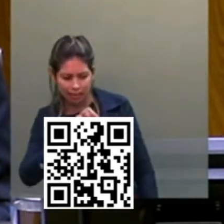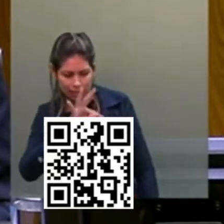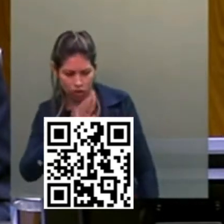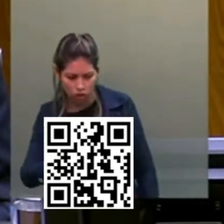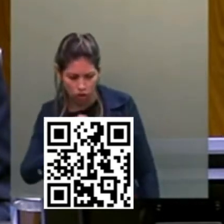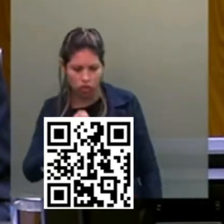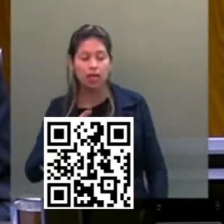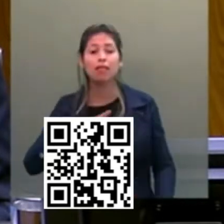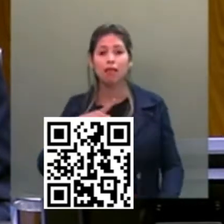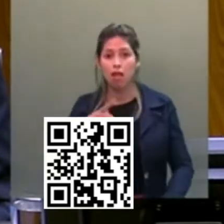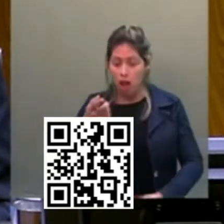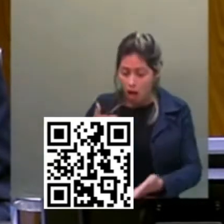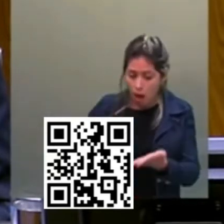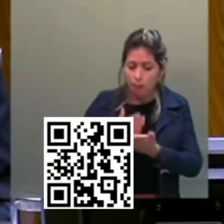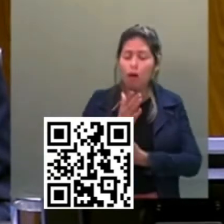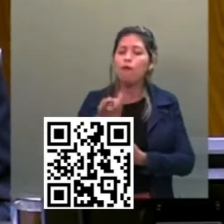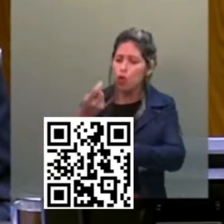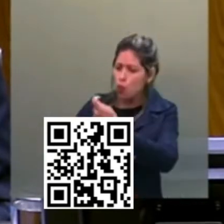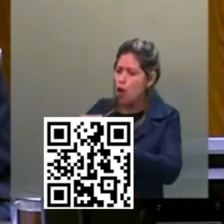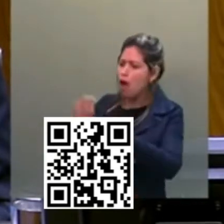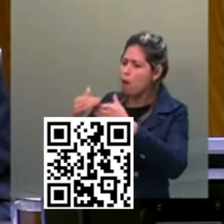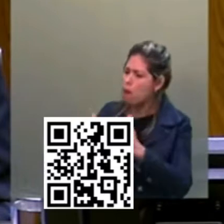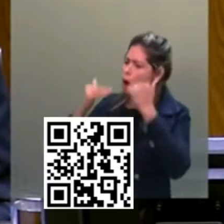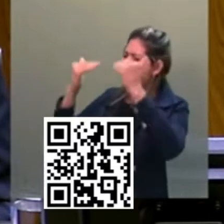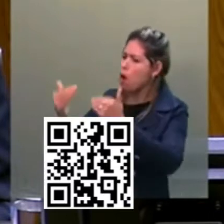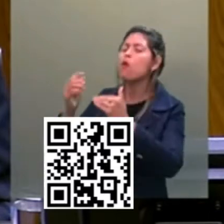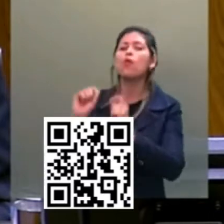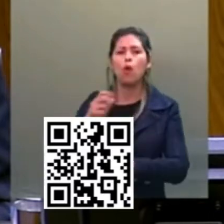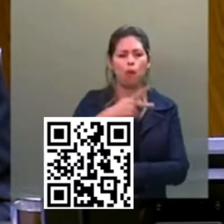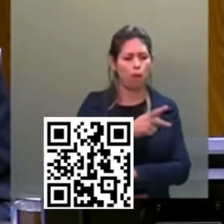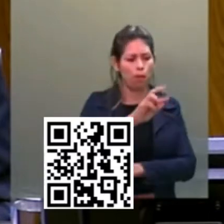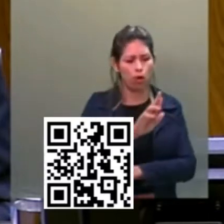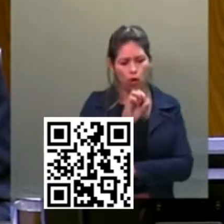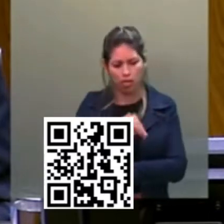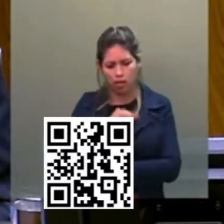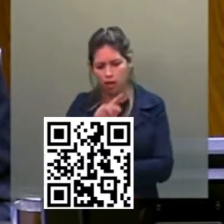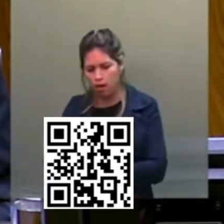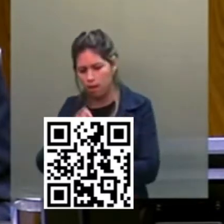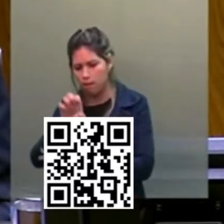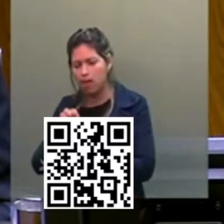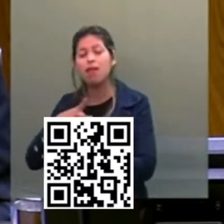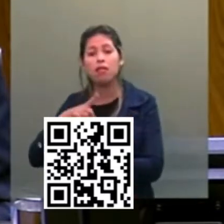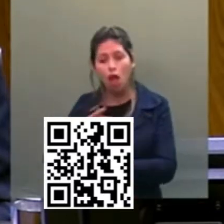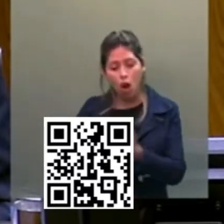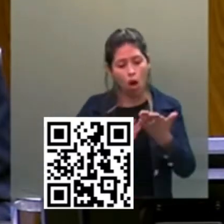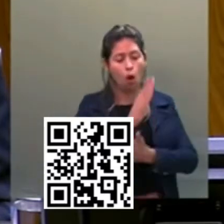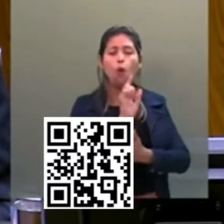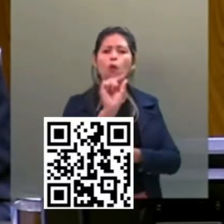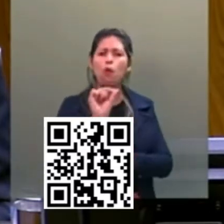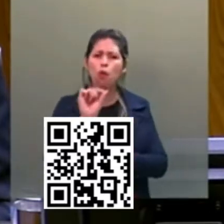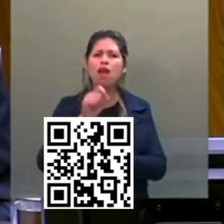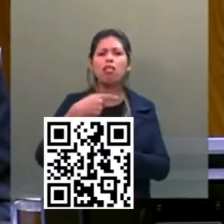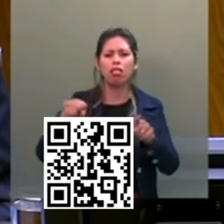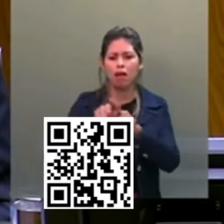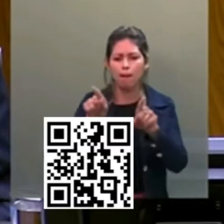do crescimento econômico. Criamos o PRONAMP, o Programa de Apoio às Pequenas e Microempresas. Aprovamos o Marco Legal das